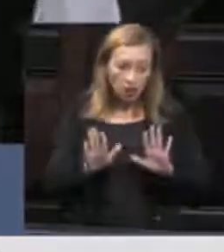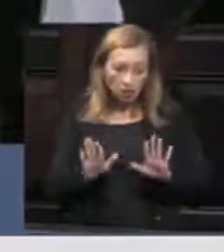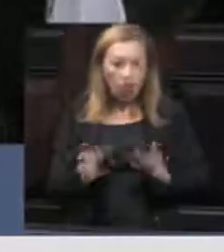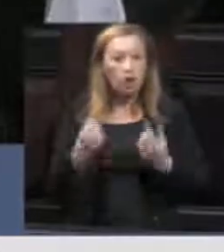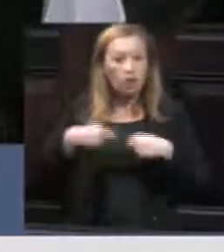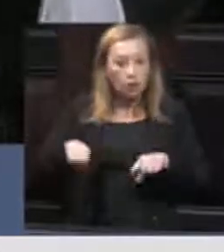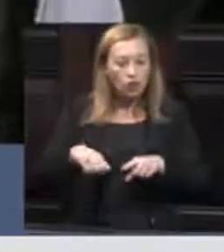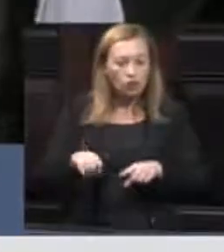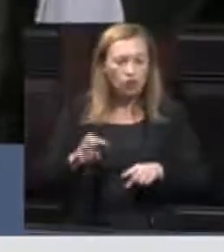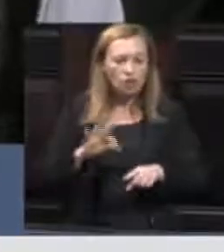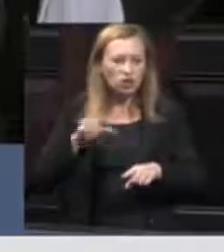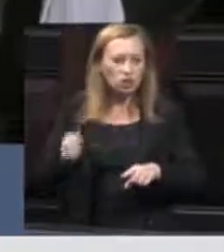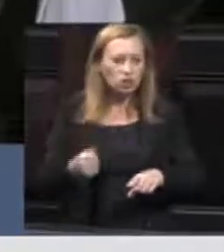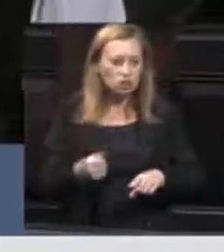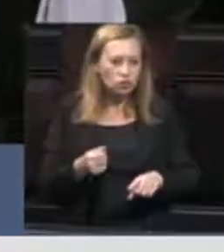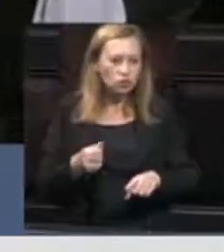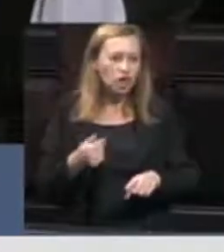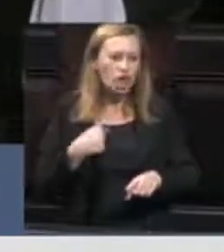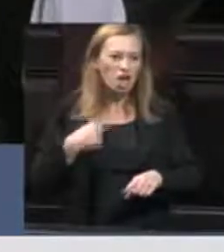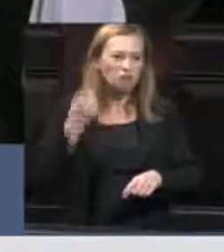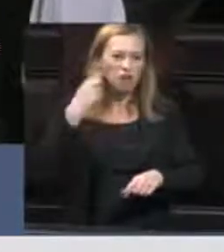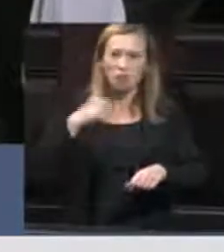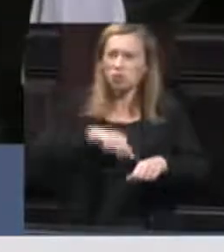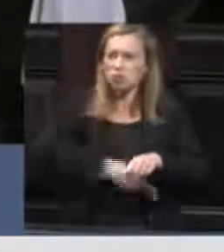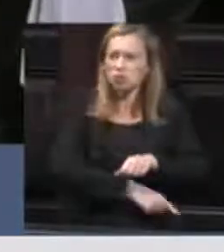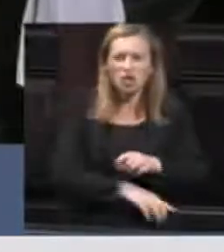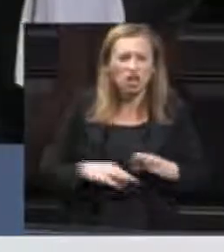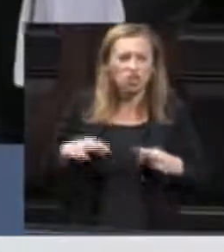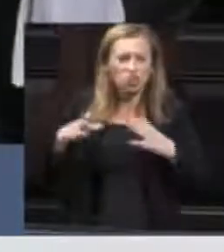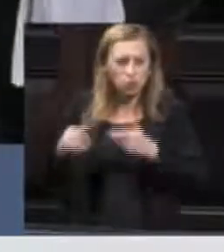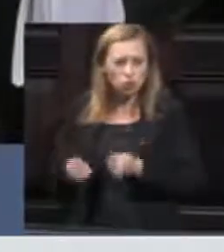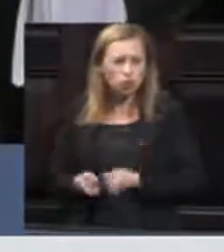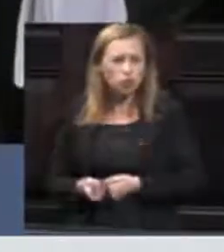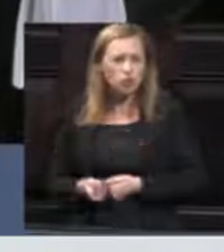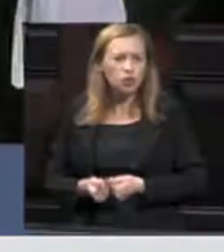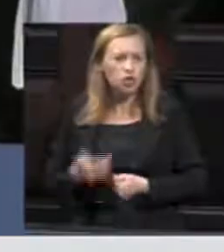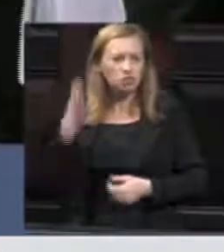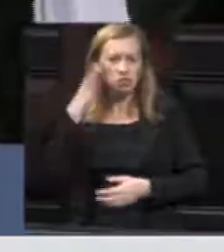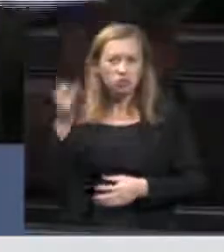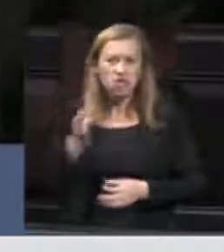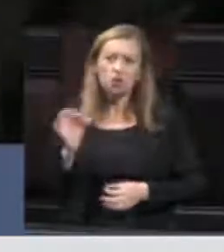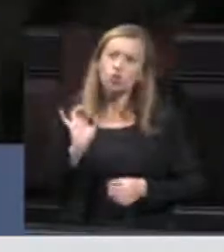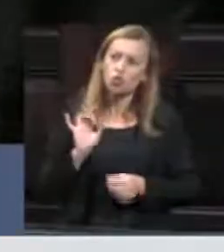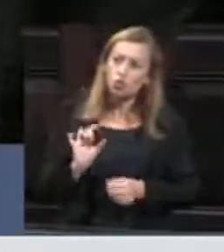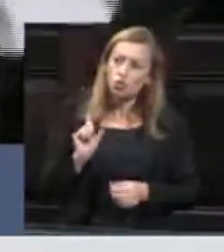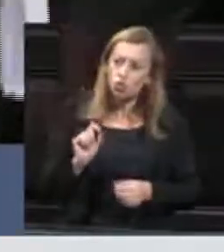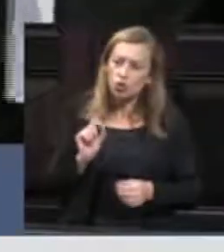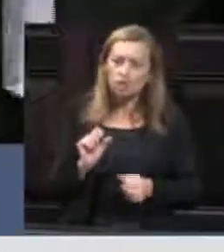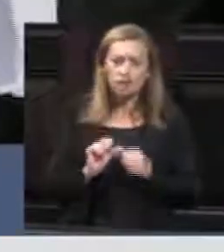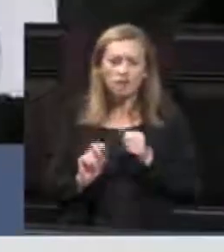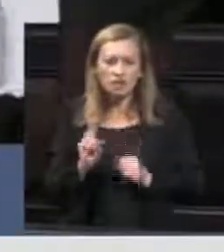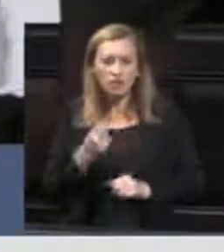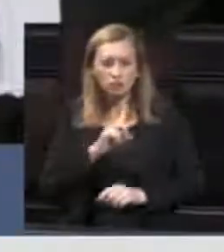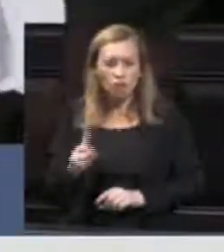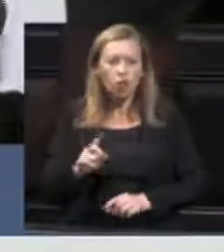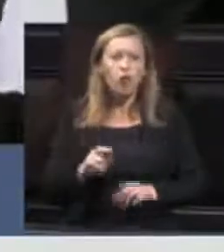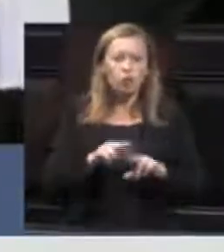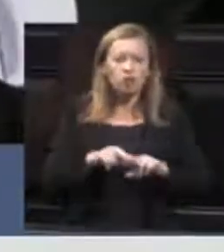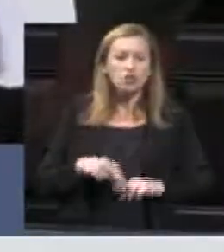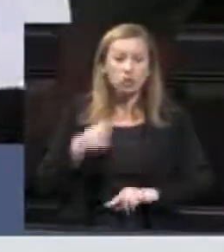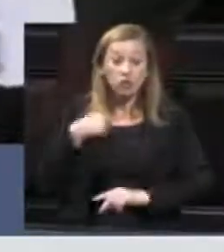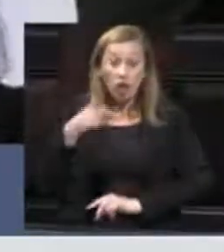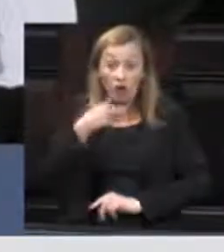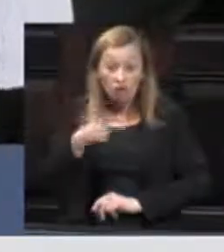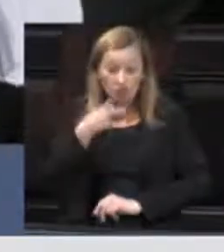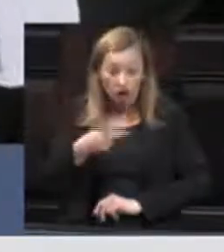não me aprofundei em autos, então eu não sei o que foi feito, o que não foi feito, eu não tenho condições de falar. Por isso que quando eu falei, e o fiz